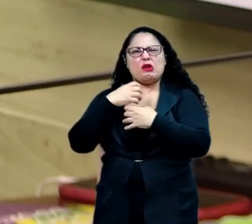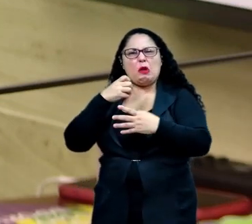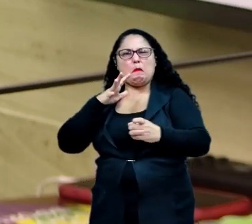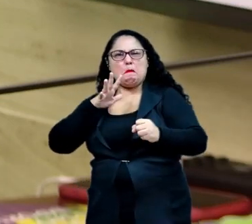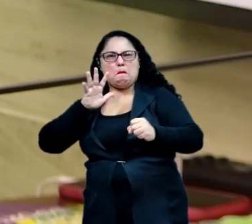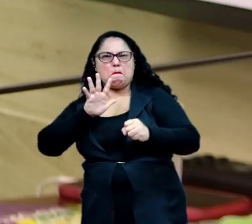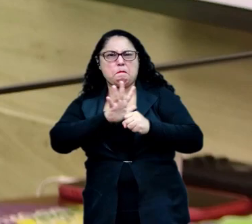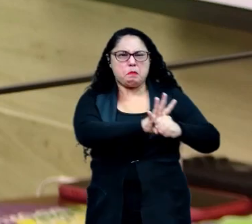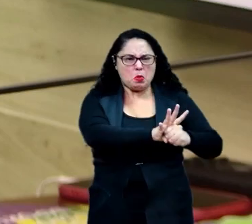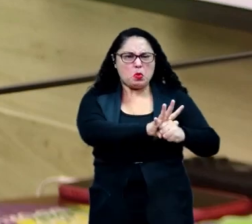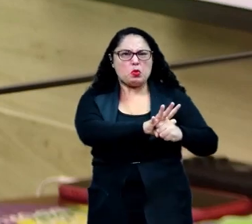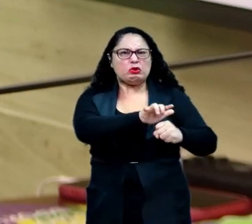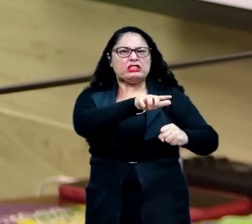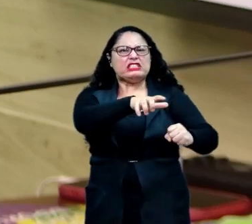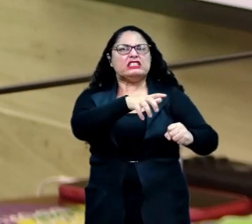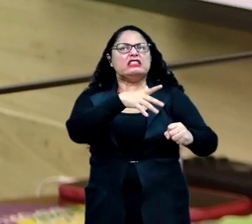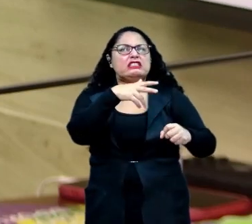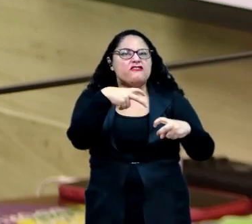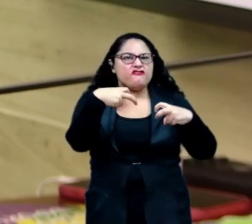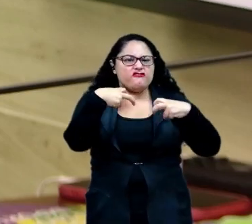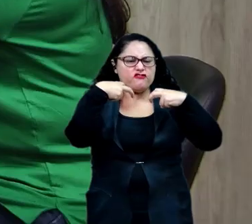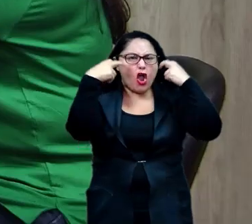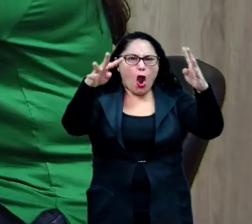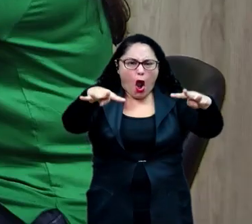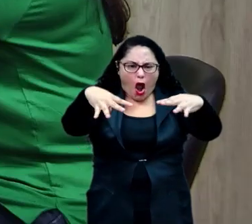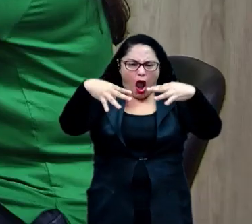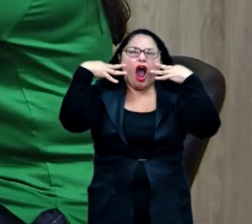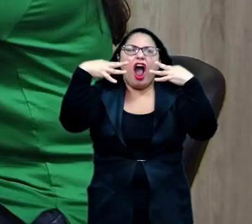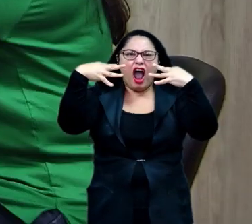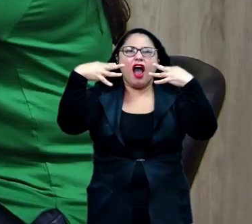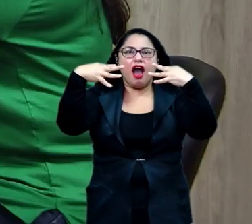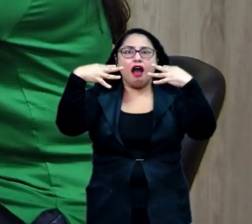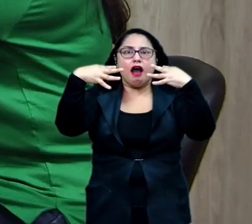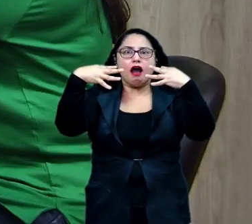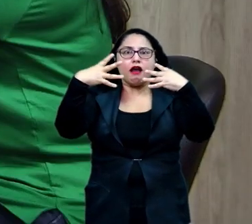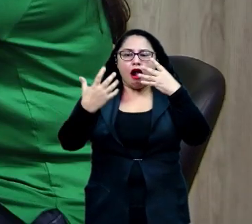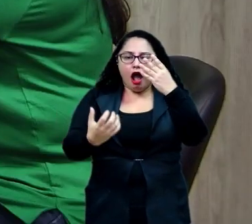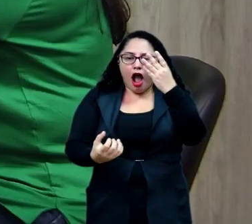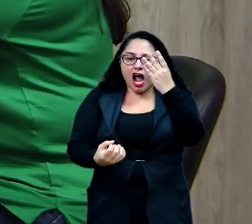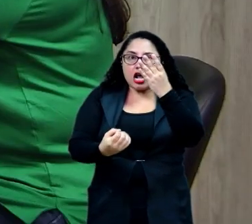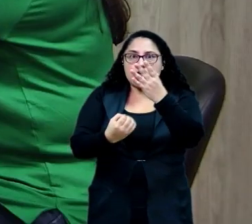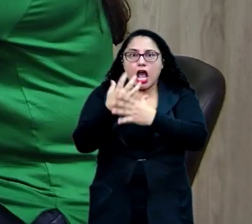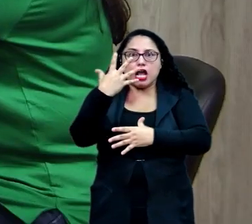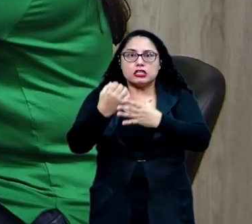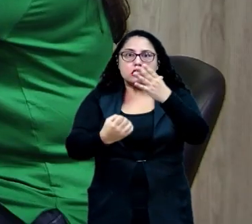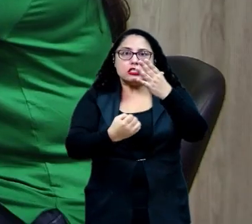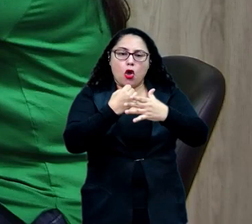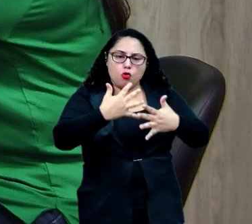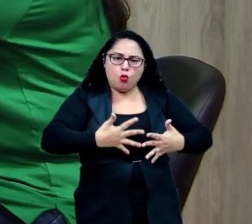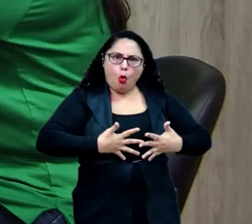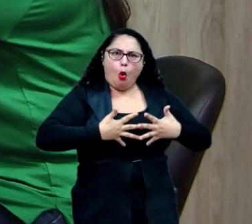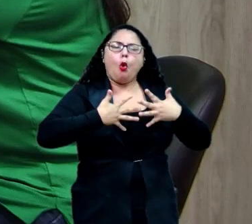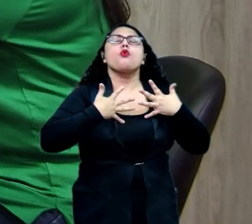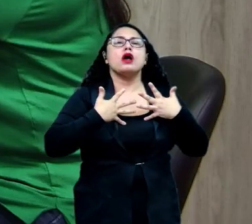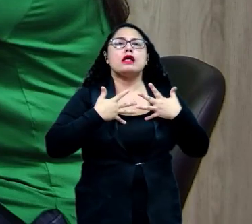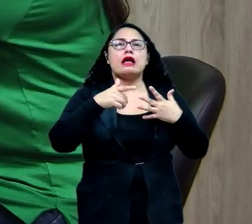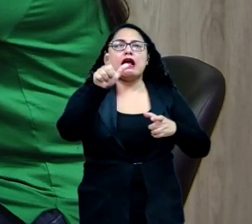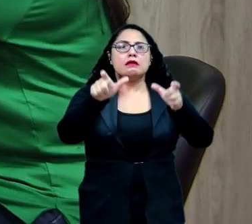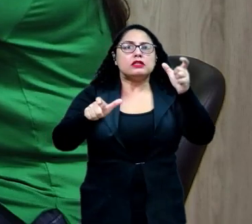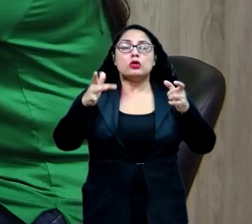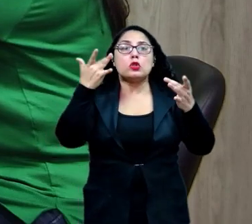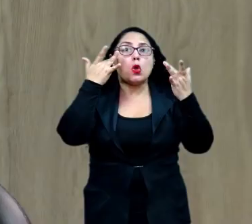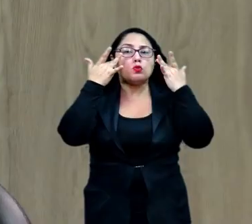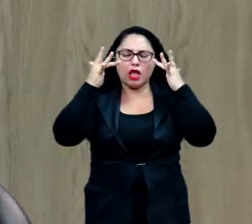para a comunidade LGBT um sentimento de vergonha. Então, a construção do orgulho, é até importante que a gente fale isso, porque muita gente não sabe o que